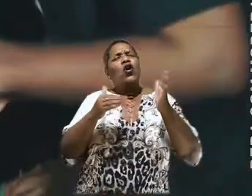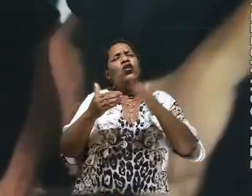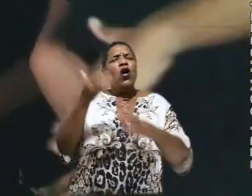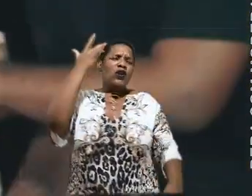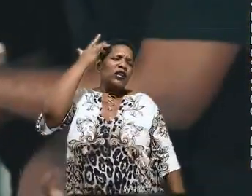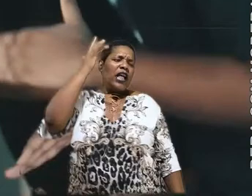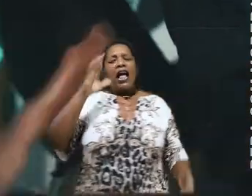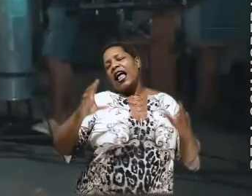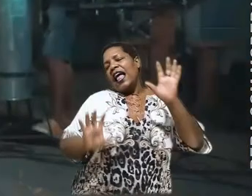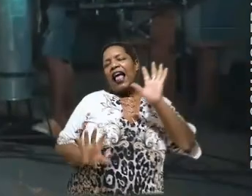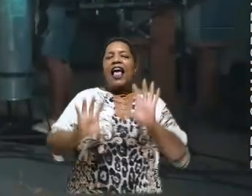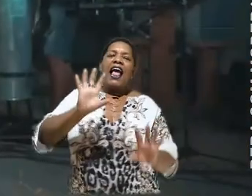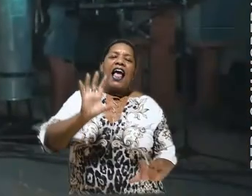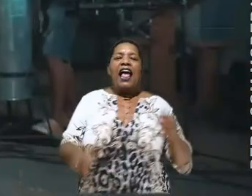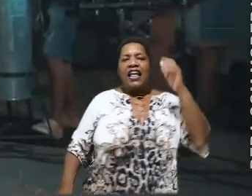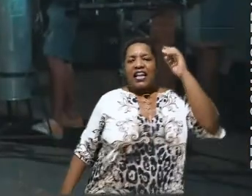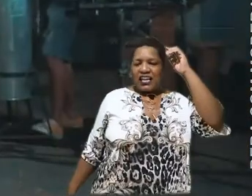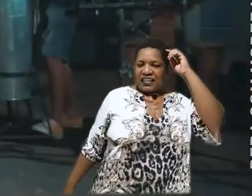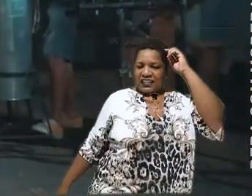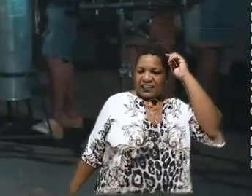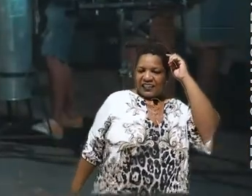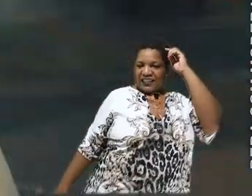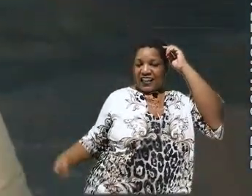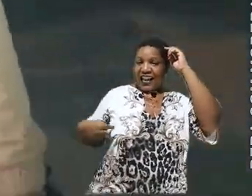fica branco e